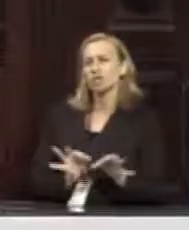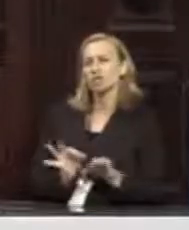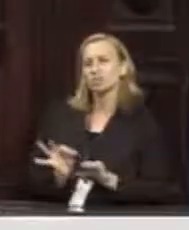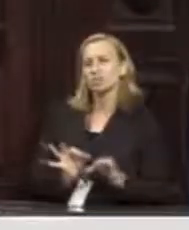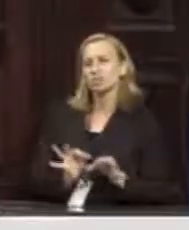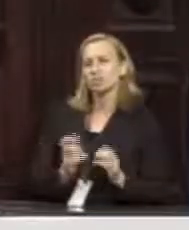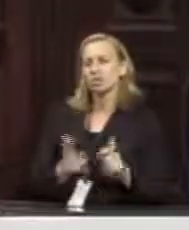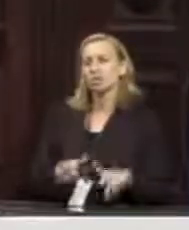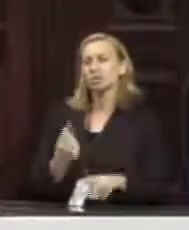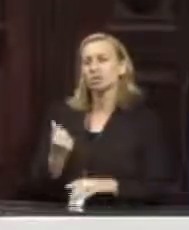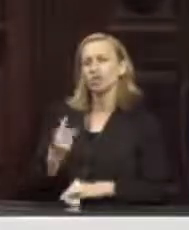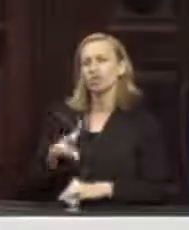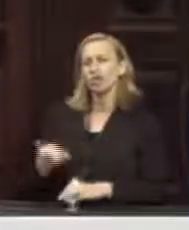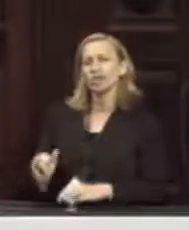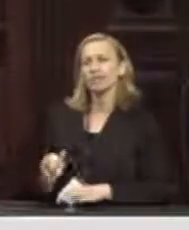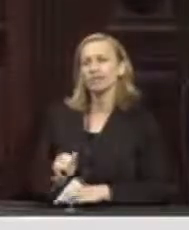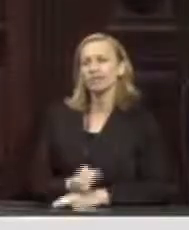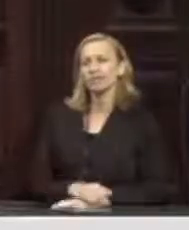que metas?